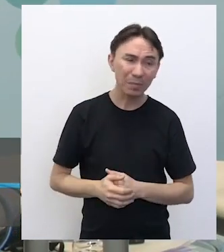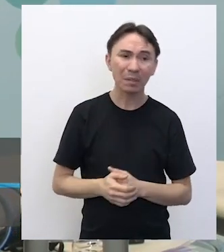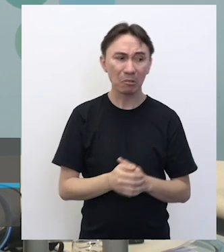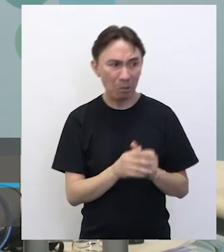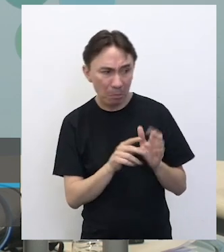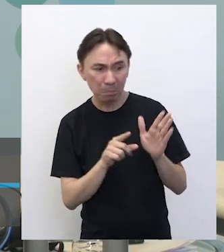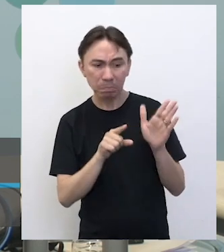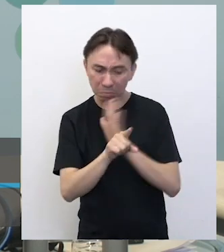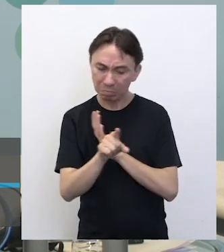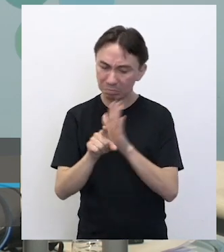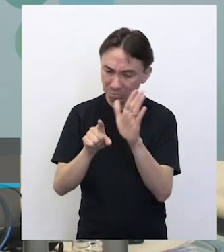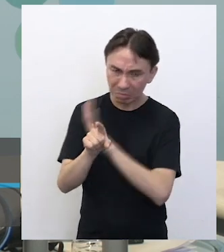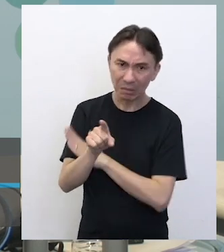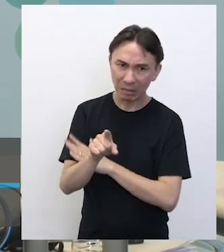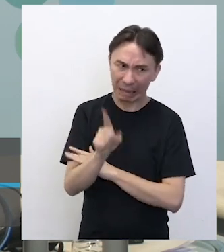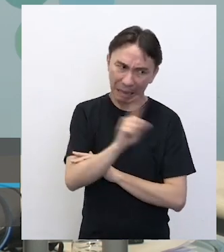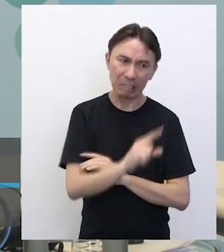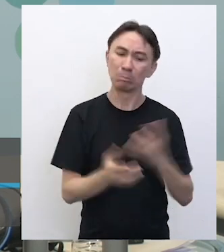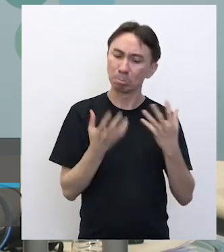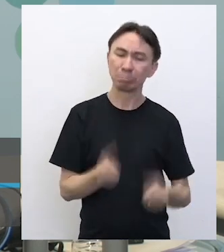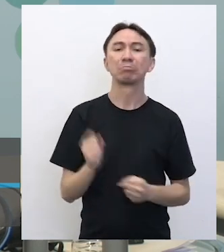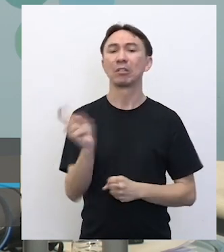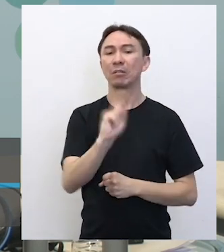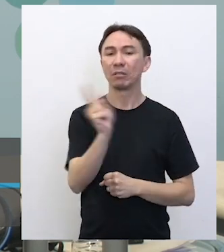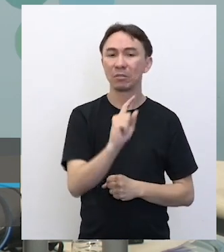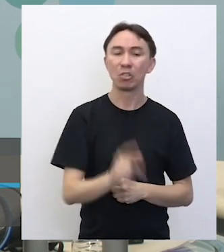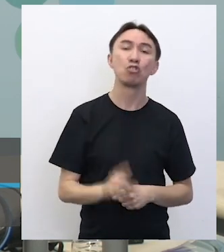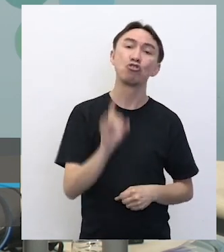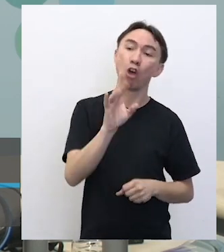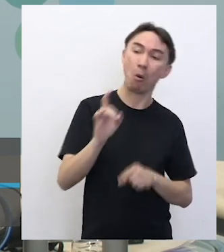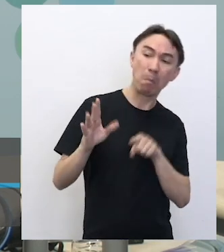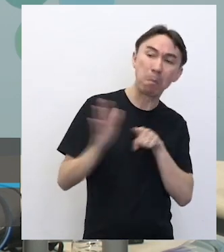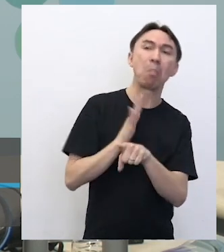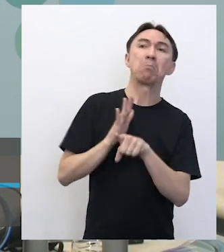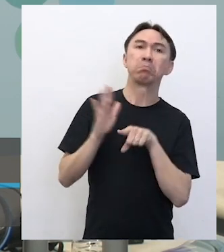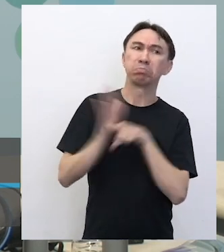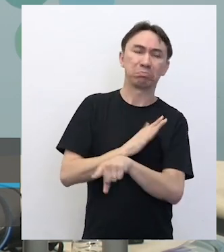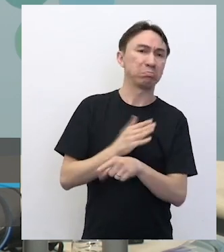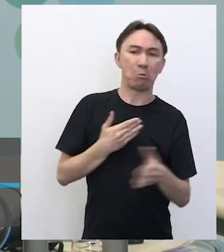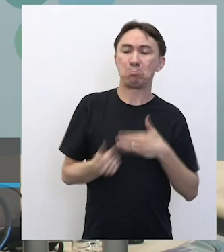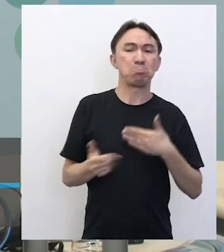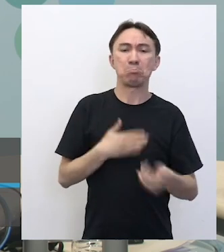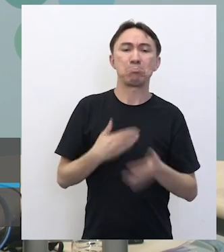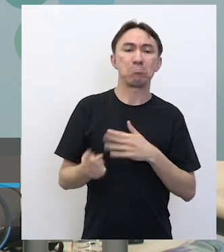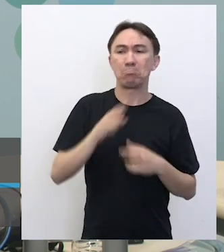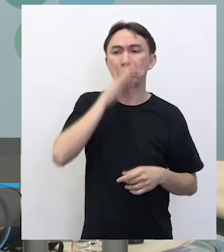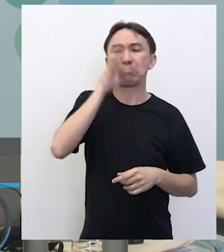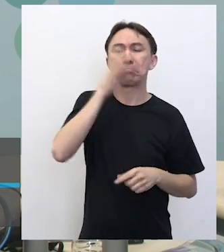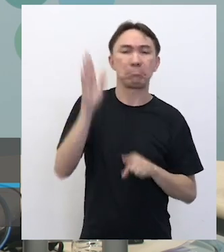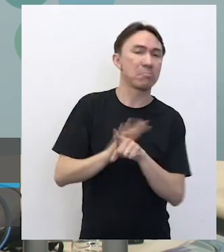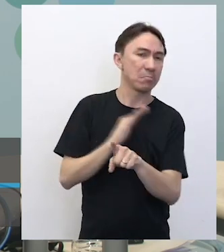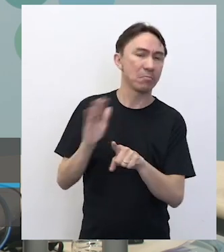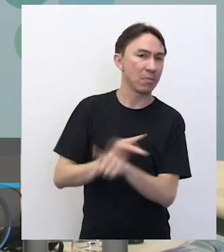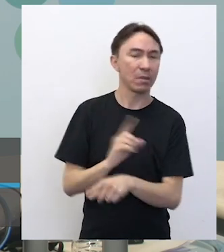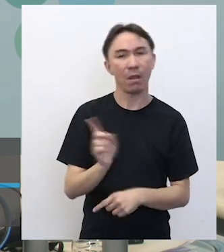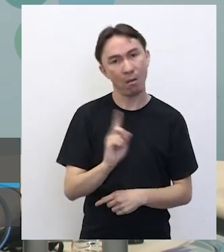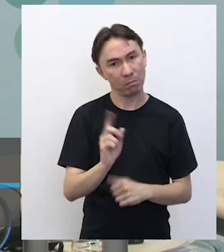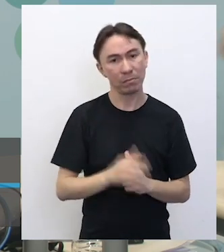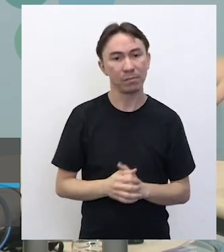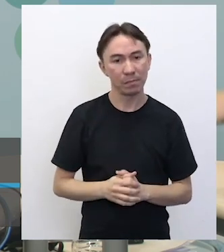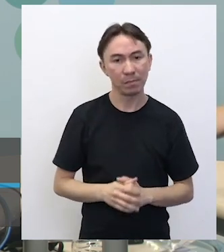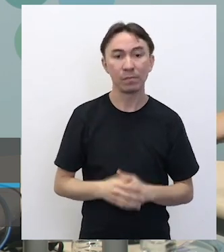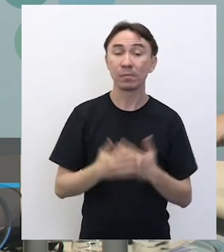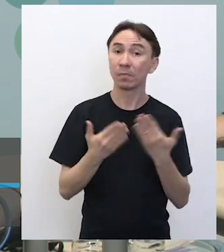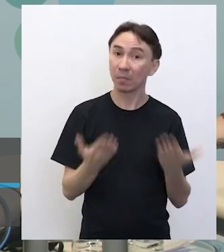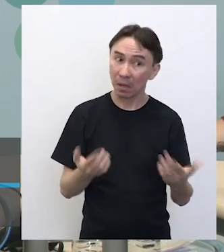é aceitável. Não basta questionar por questionar. Bem interessante, né? Aquela velha história de